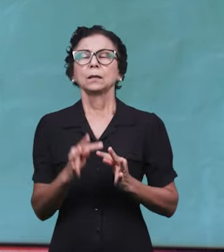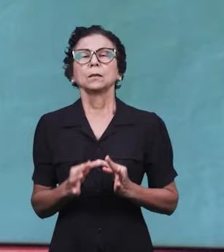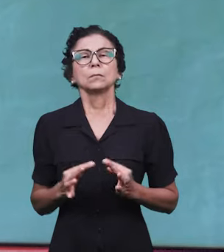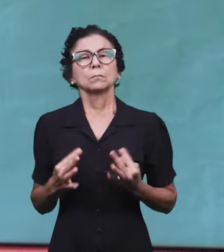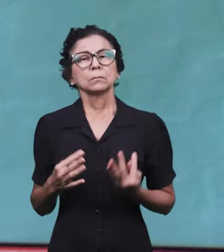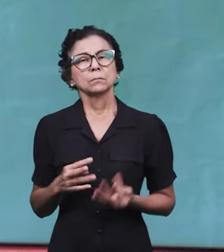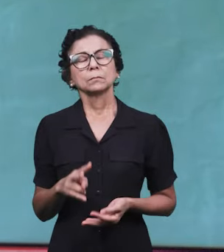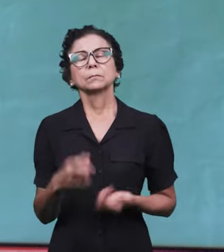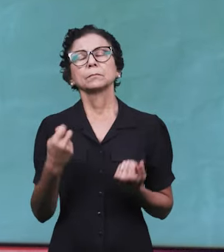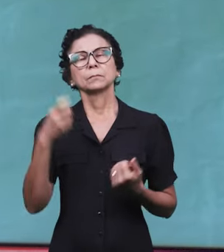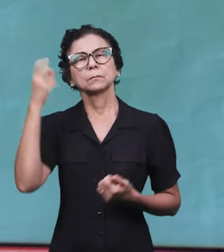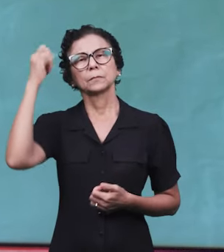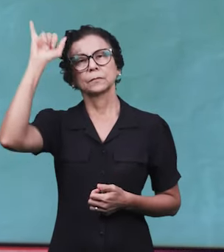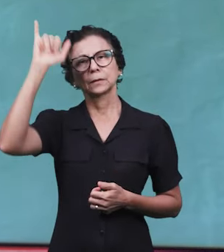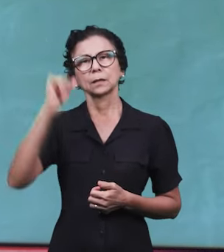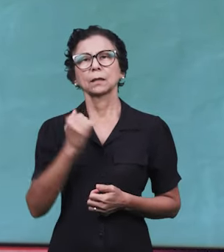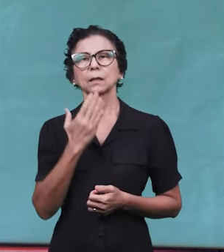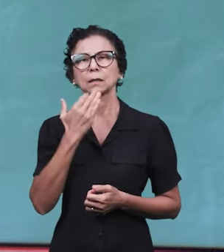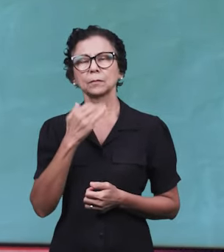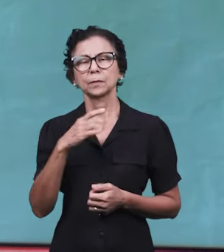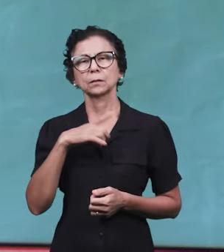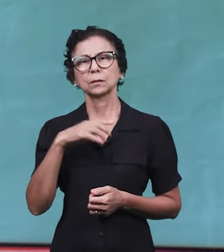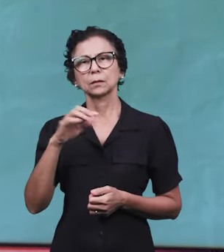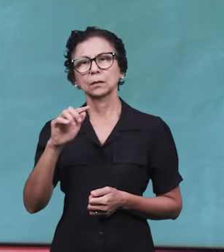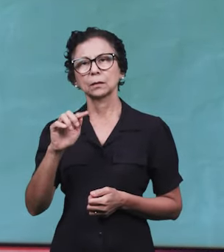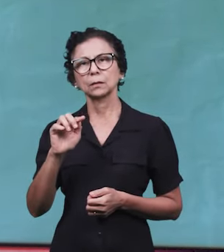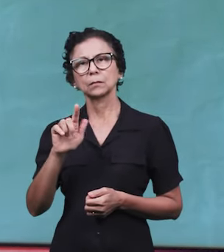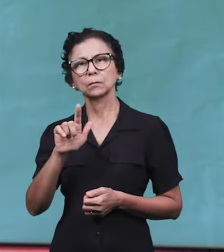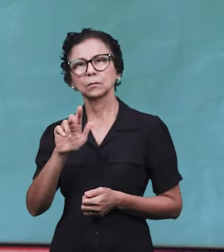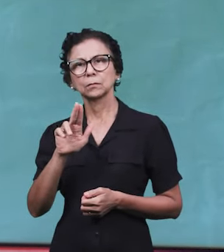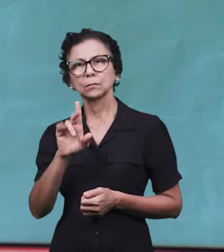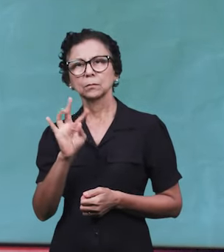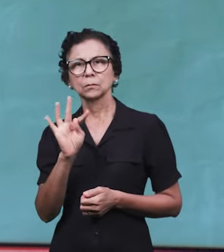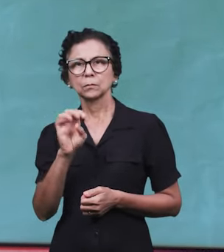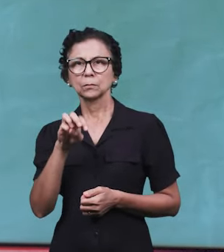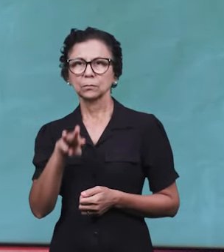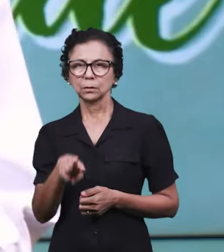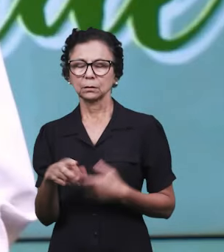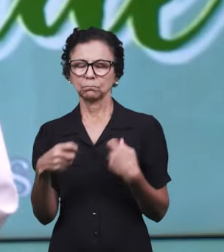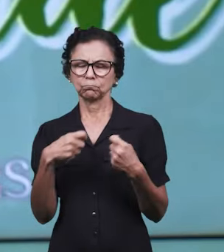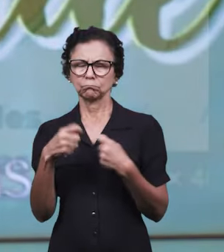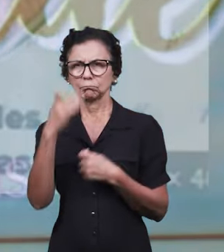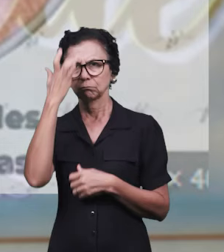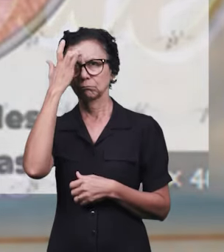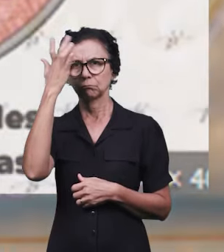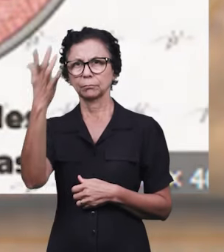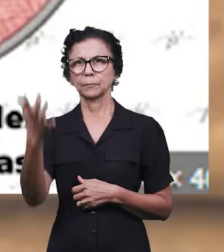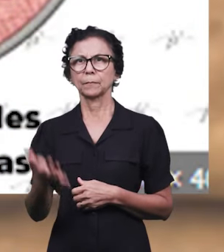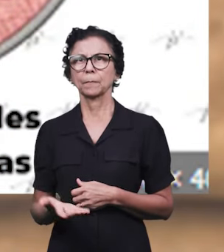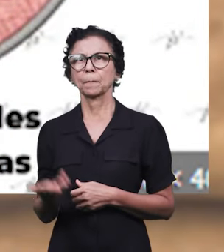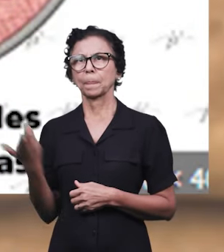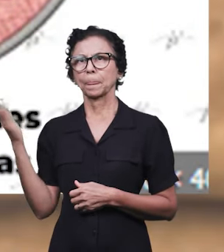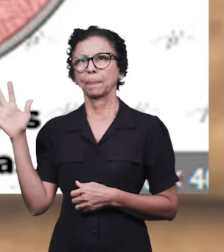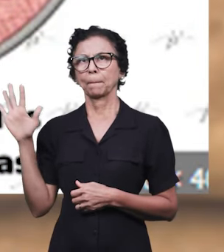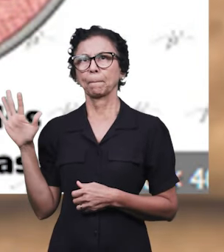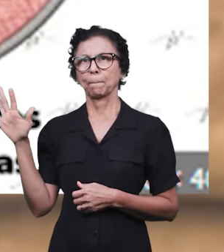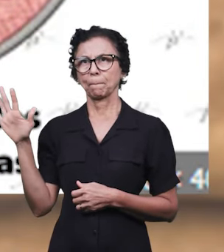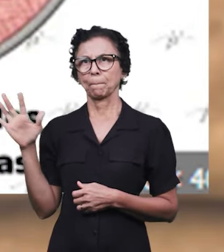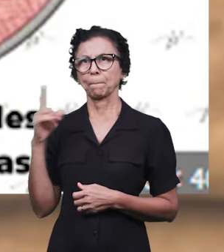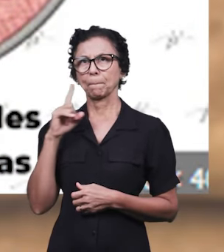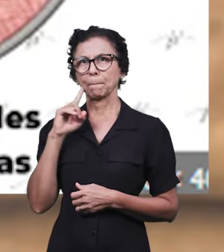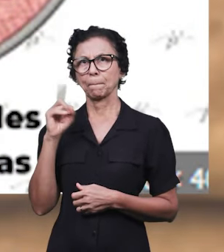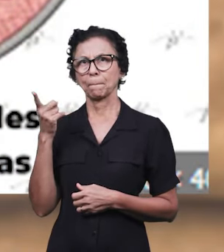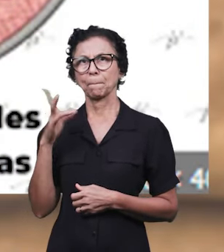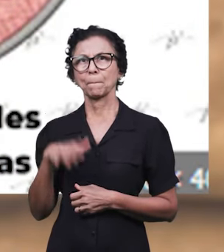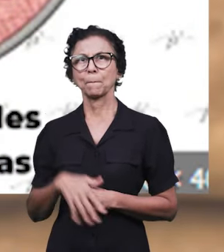que possuem o glúten. E aí a doença é mais fácil de ser controlada. Nessa imagem, podemos